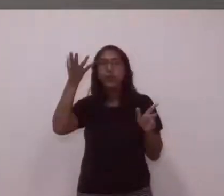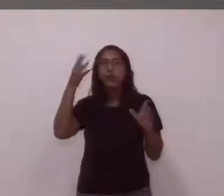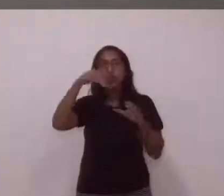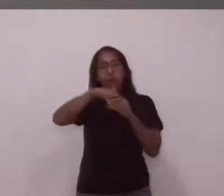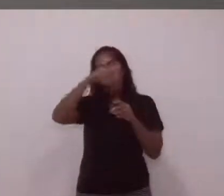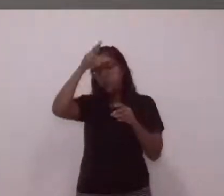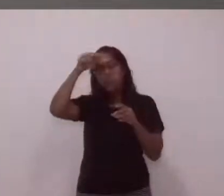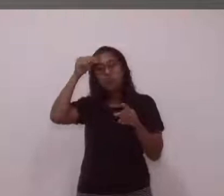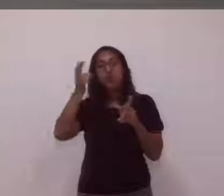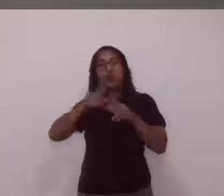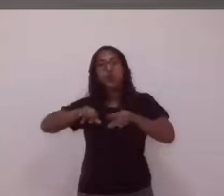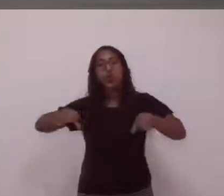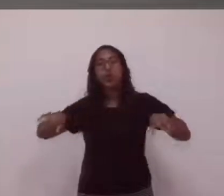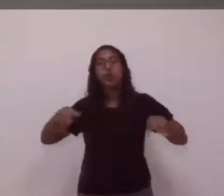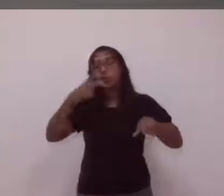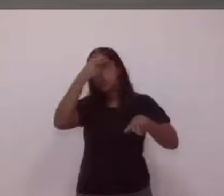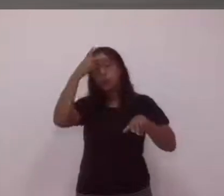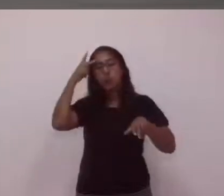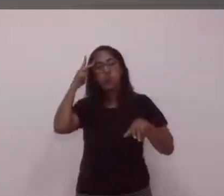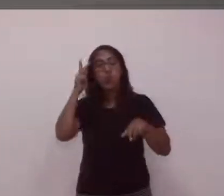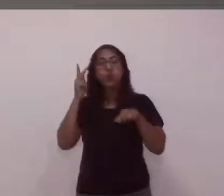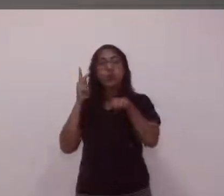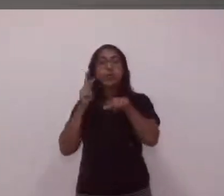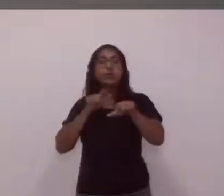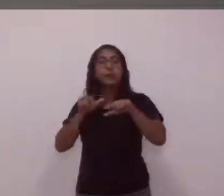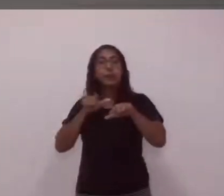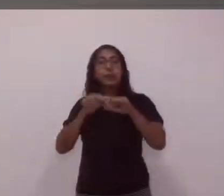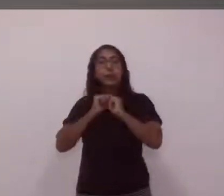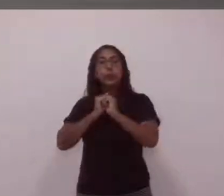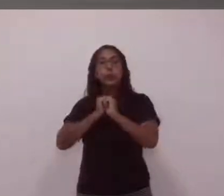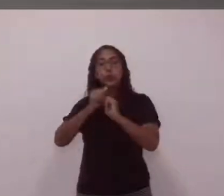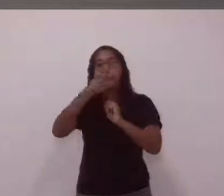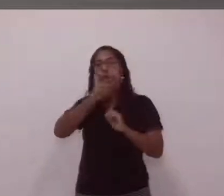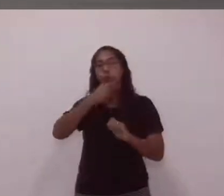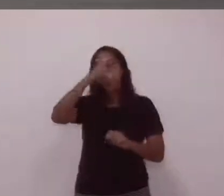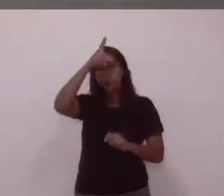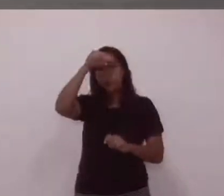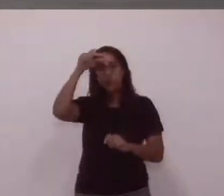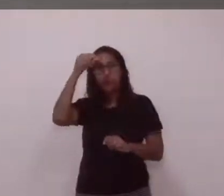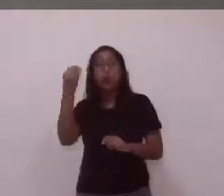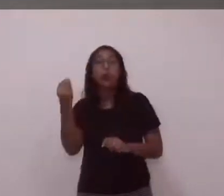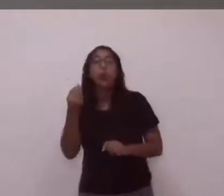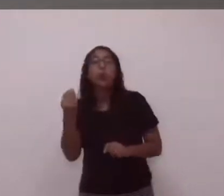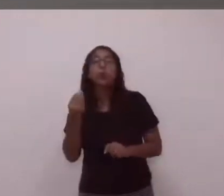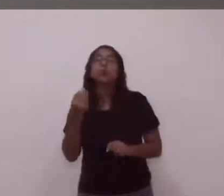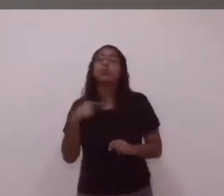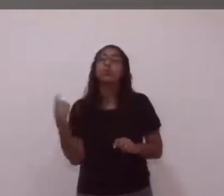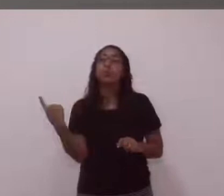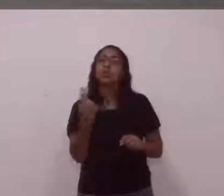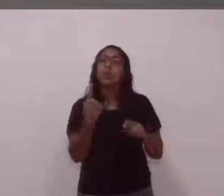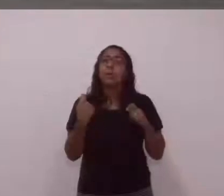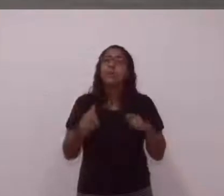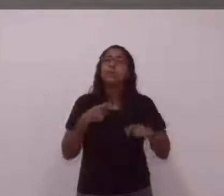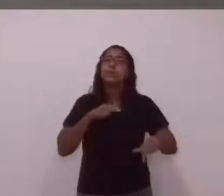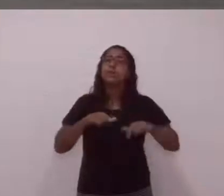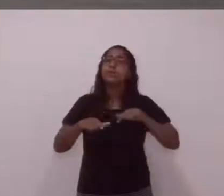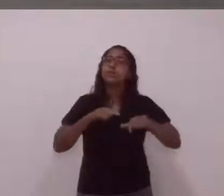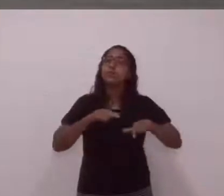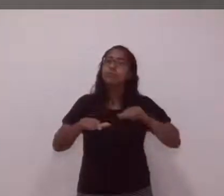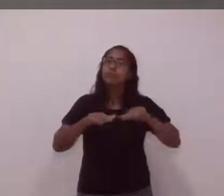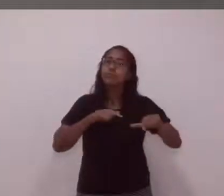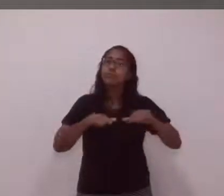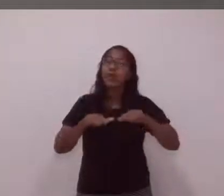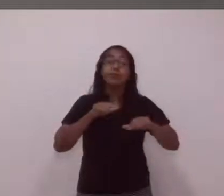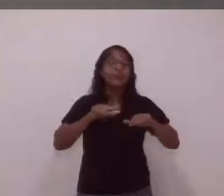representados pelos secretários diretores e tudo mais então nós precisamos trabalhar é o trabalho que